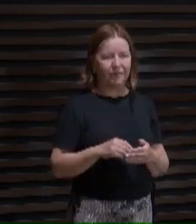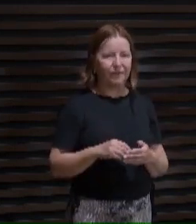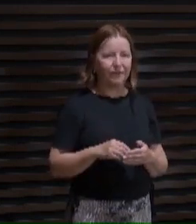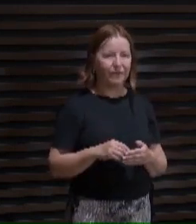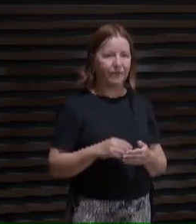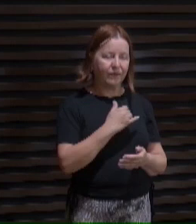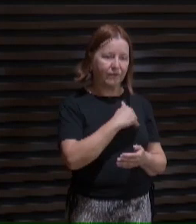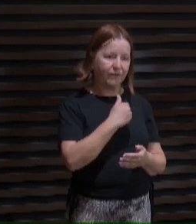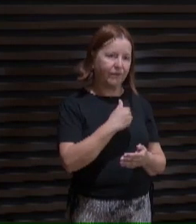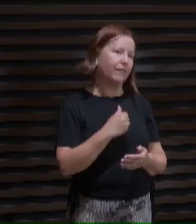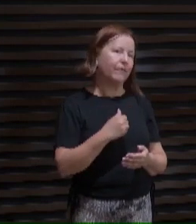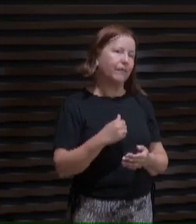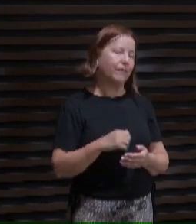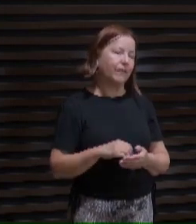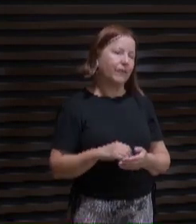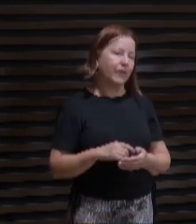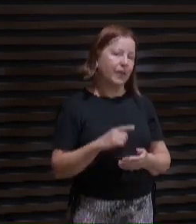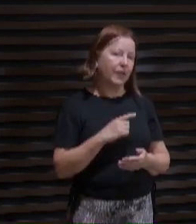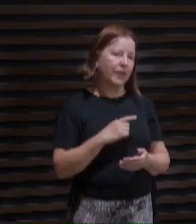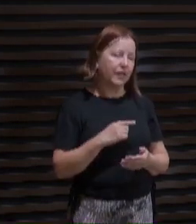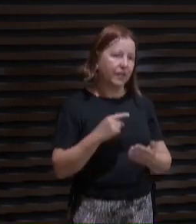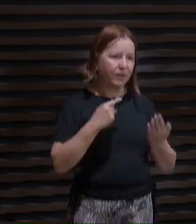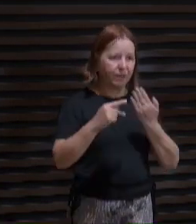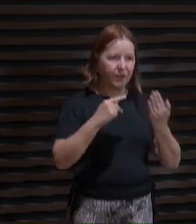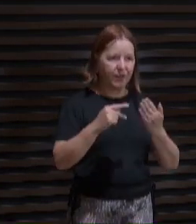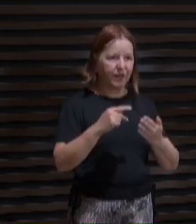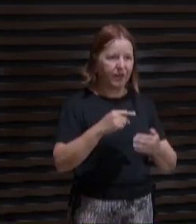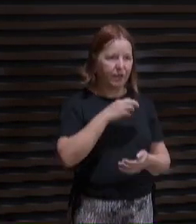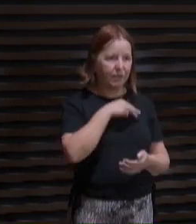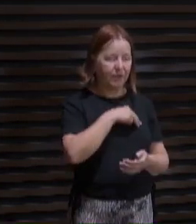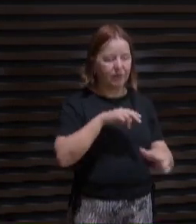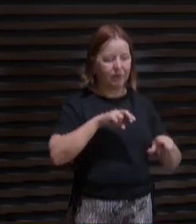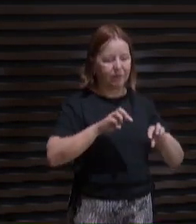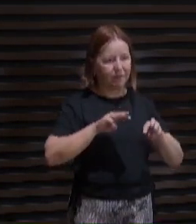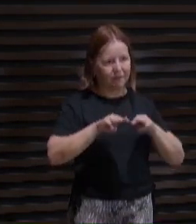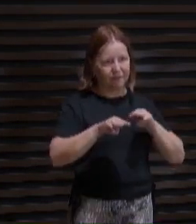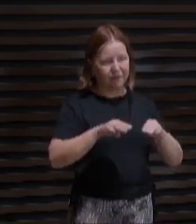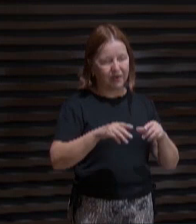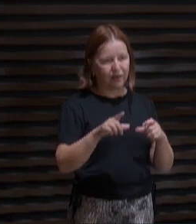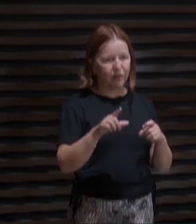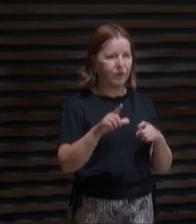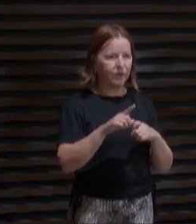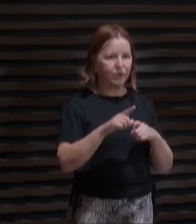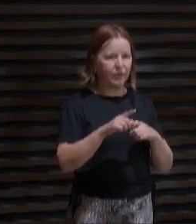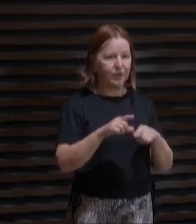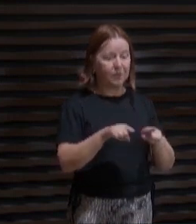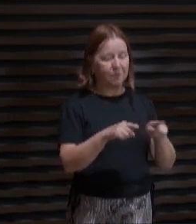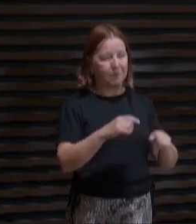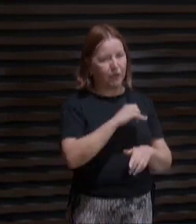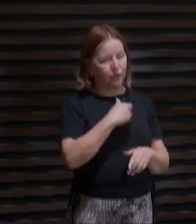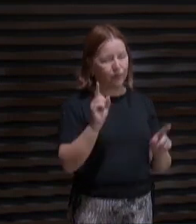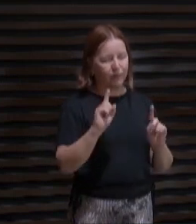Evangelho de João. Nós temos parábolas no Evangelho de Mateus, de Marcos, de Lucas. João não faz